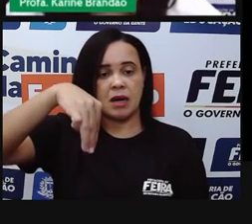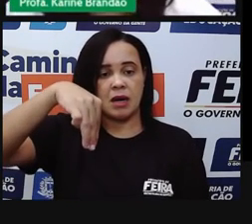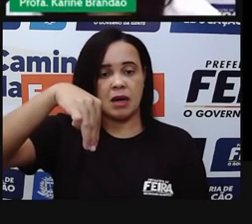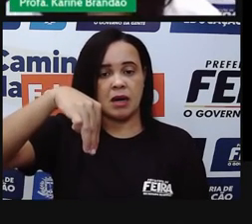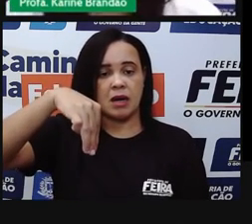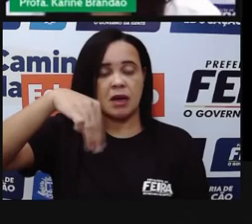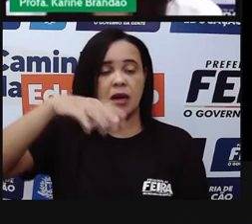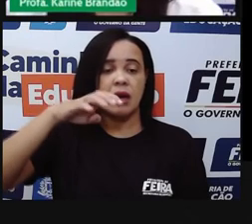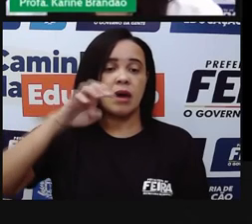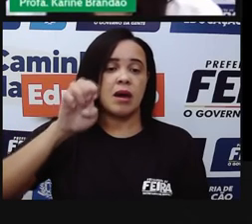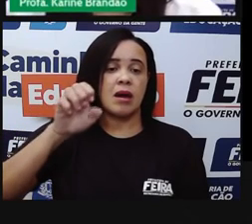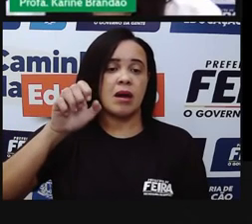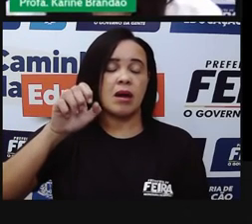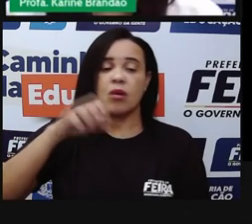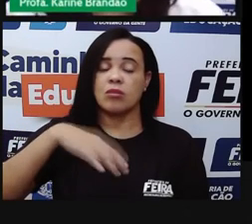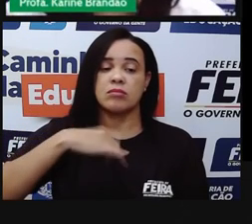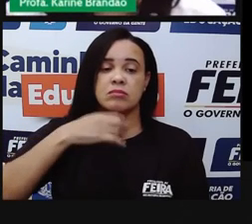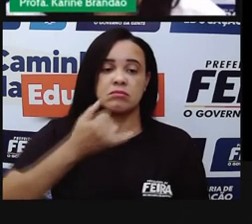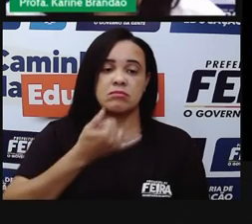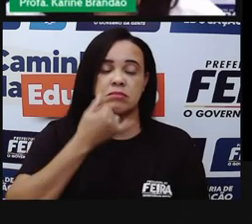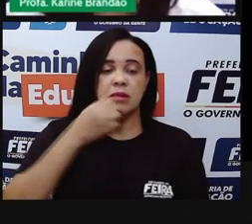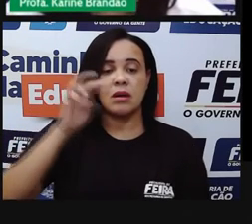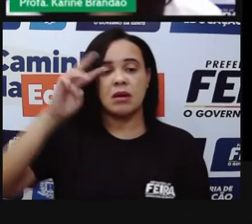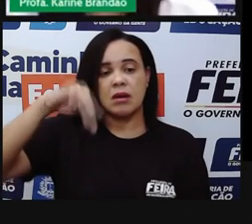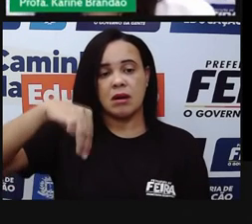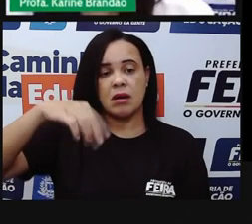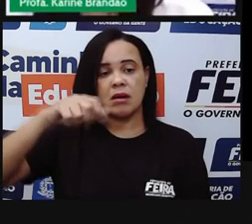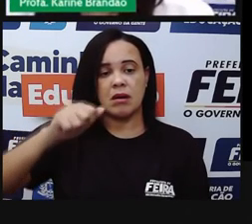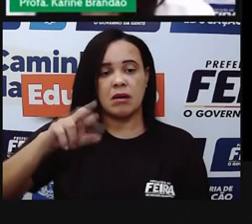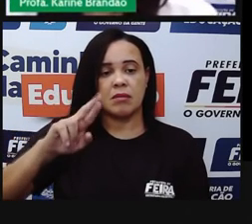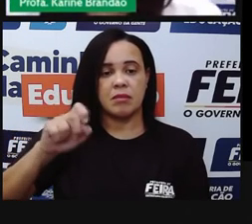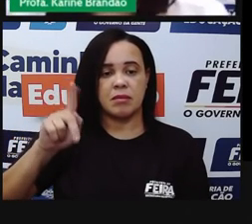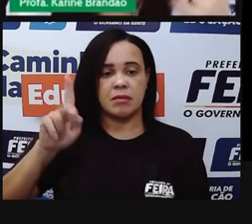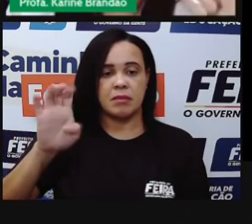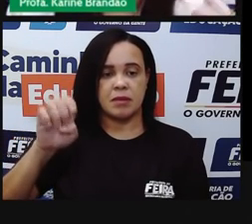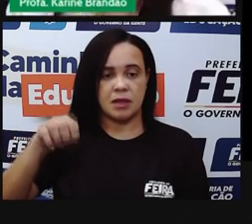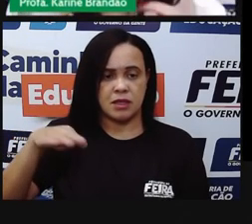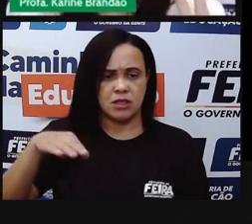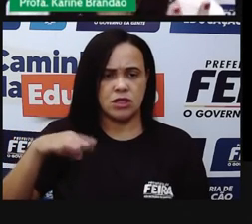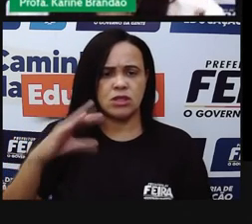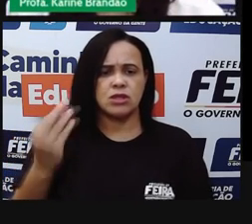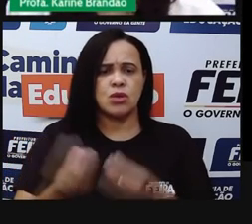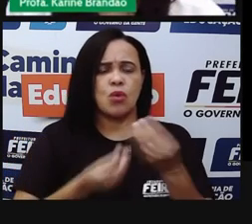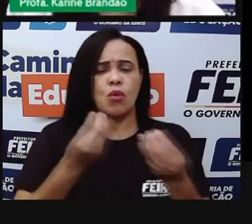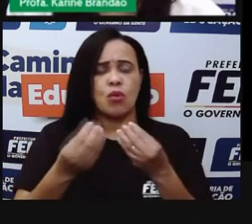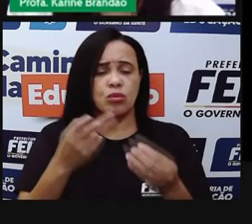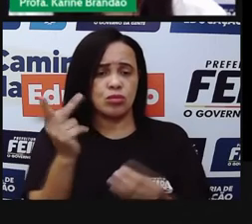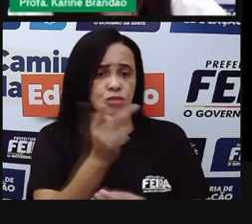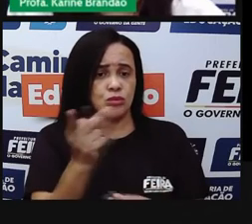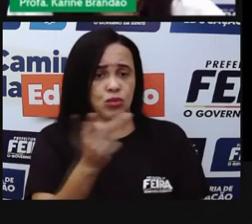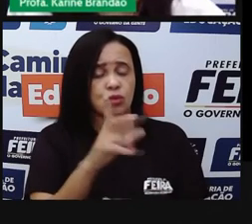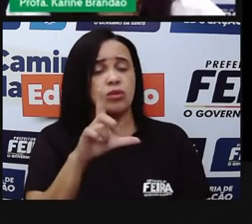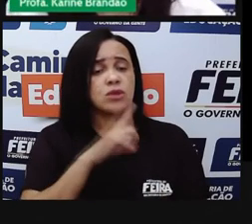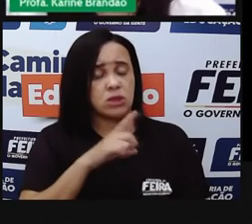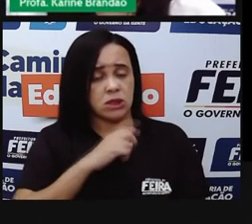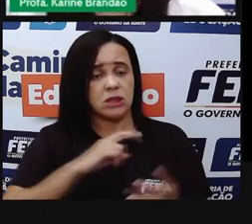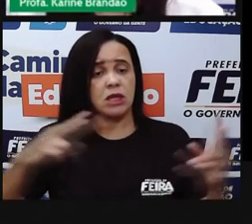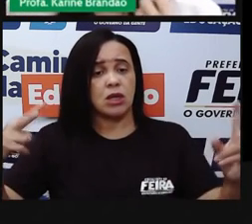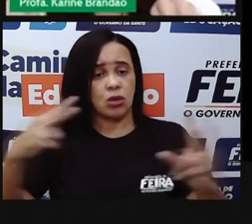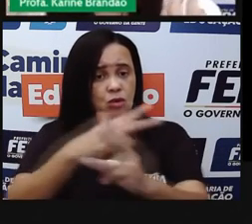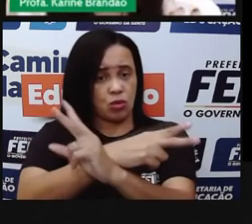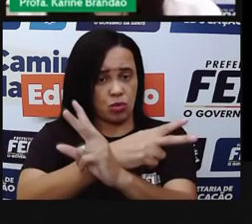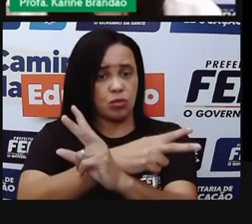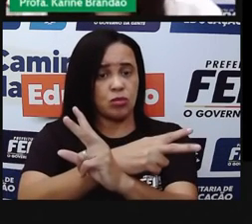a Marge, né, ela vai ter o quê? Ela tem X. Ela tem dois cromossomos XX.